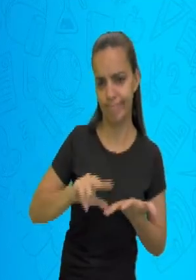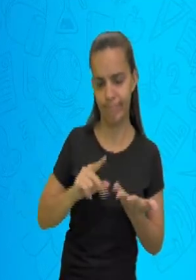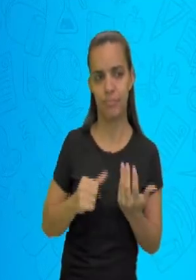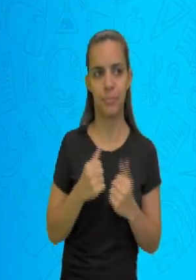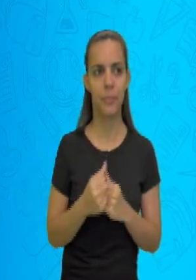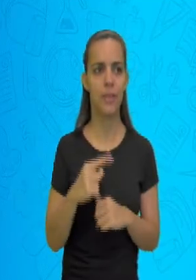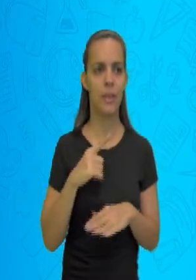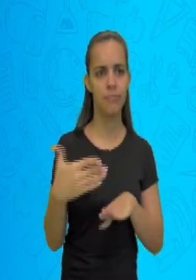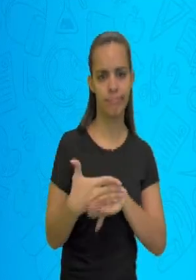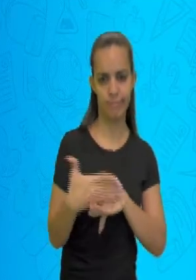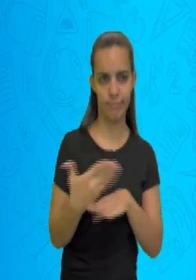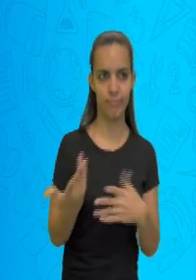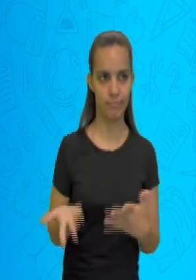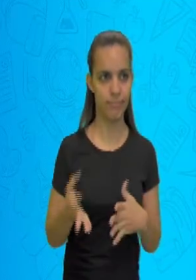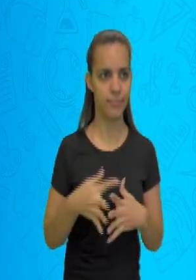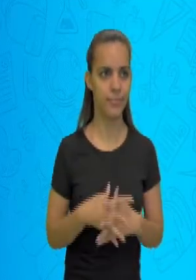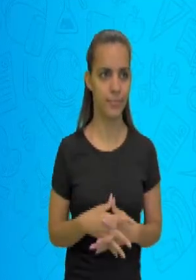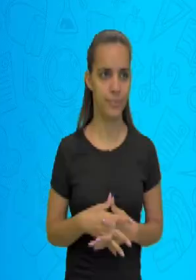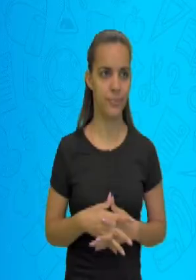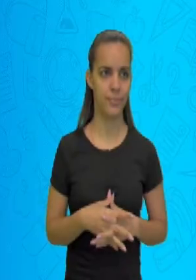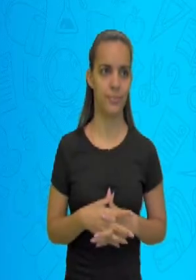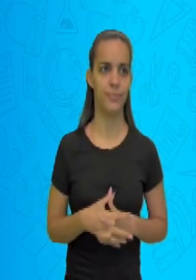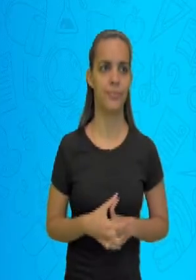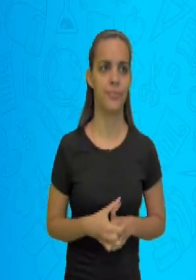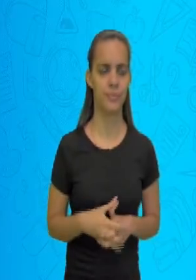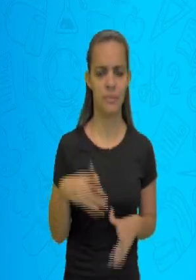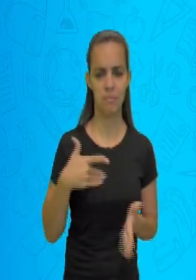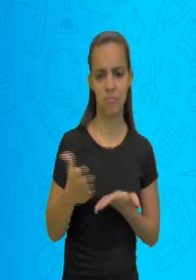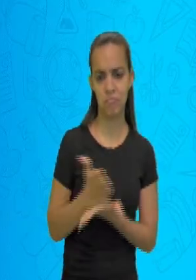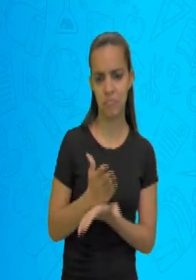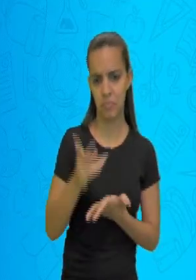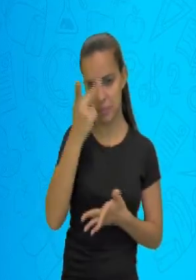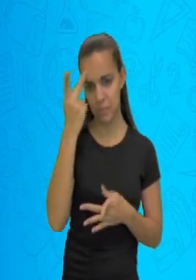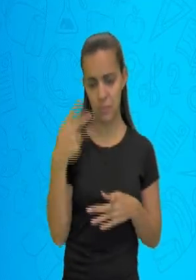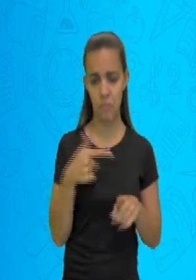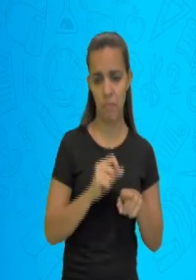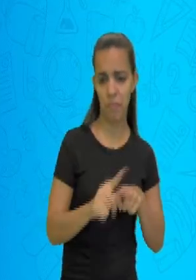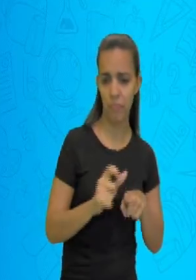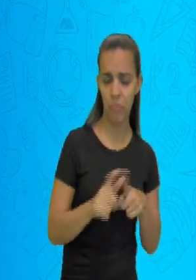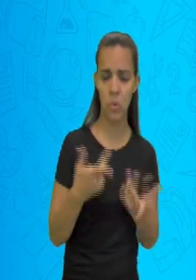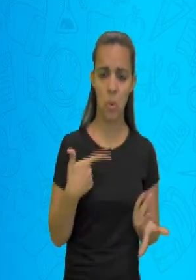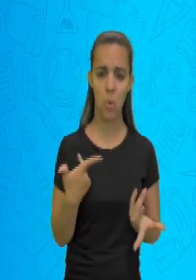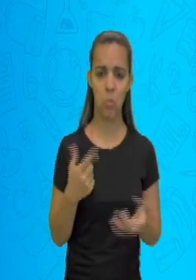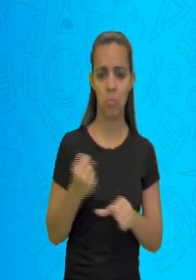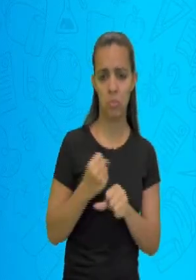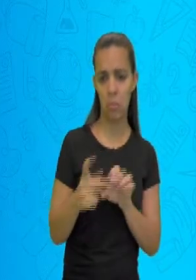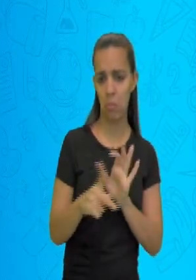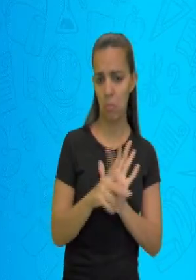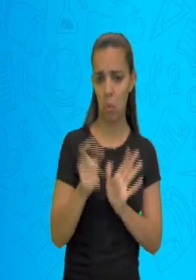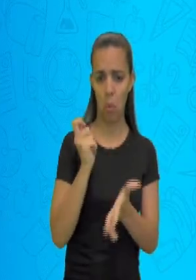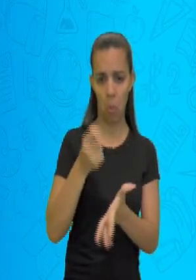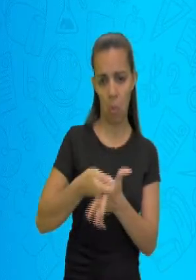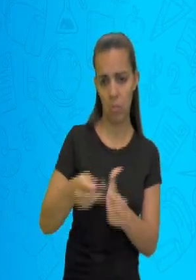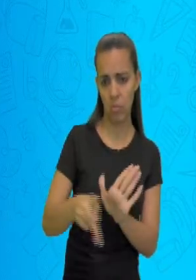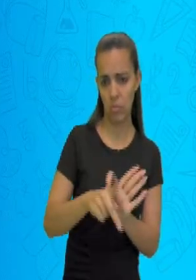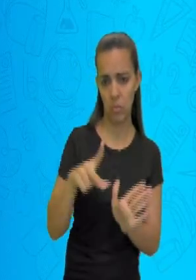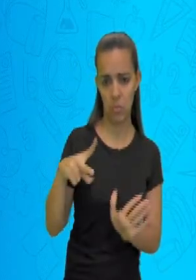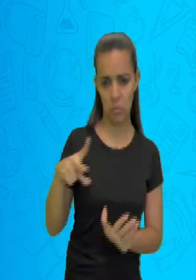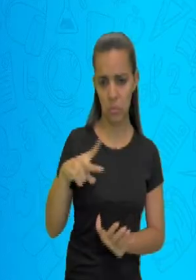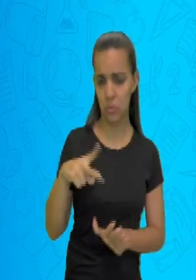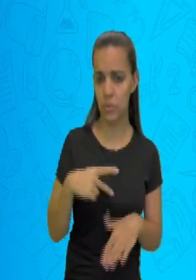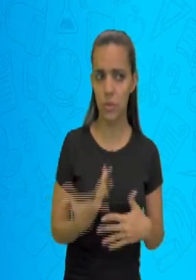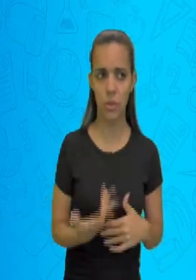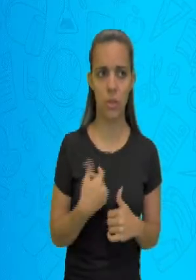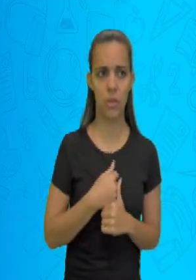são só com salas para aluguel. As pessoas alugam aquelas salas para montar uma clínica, um